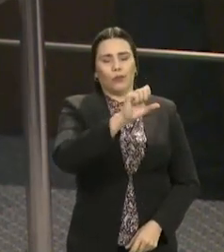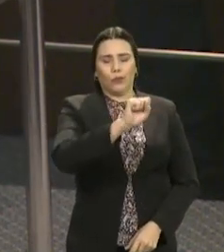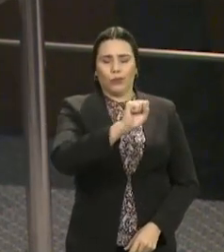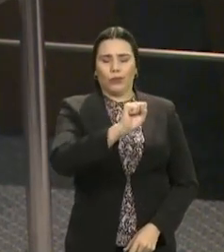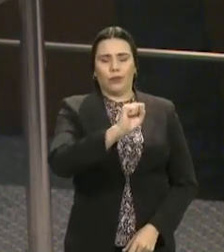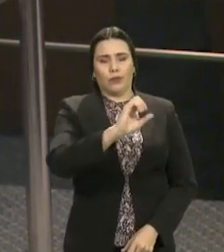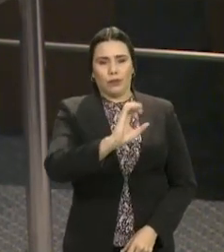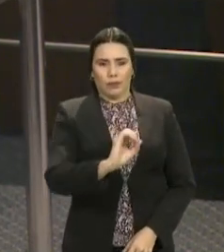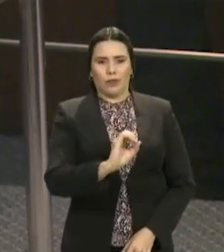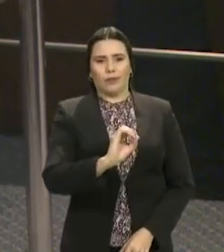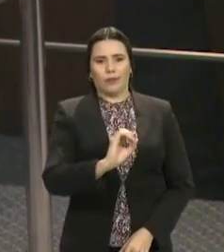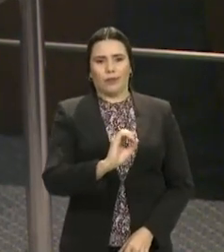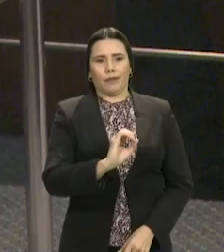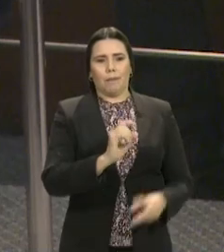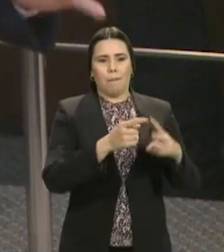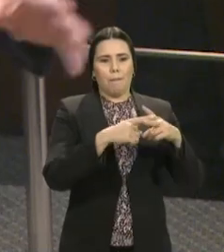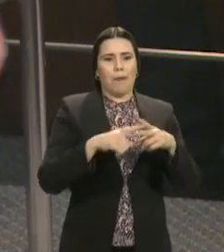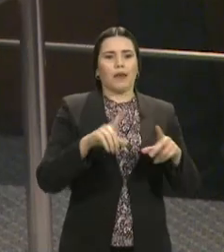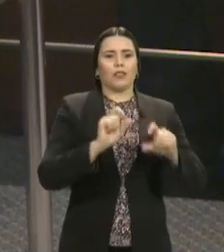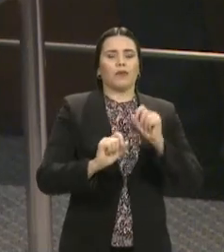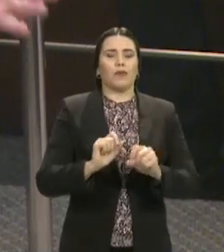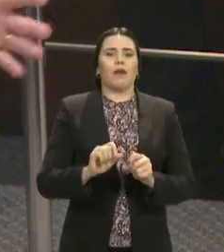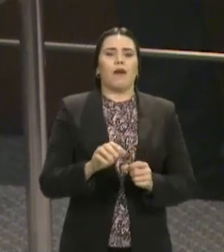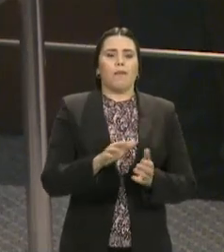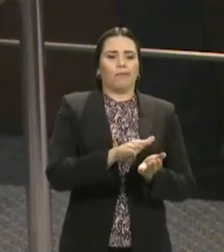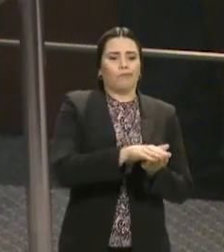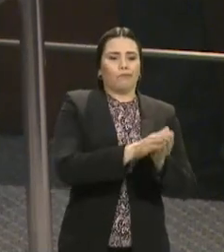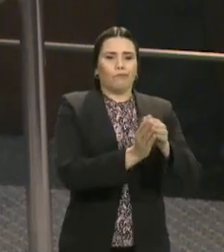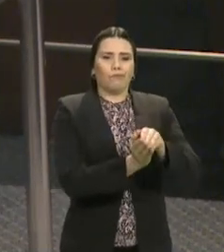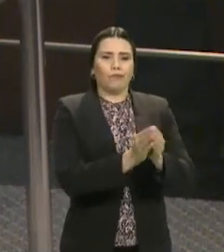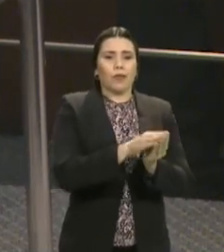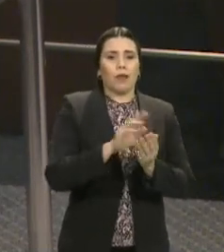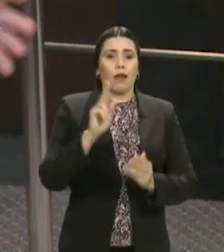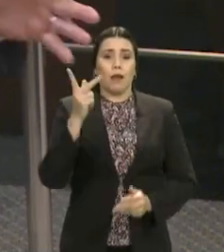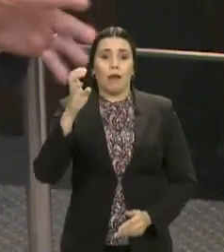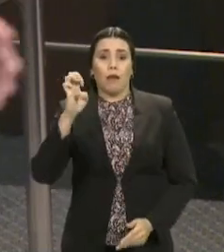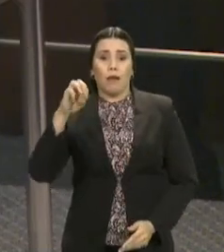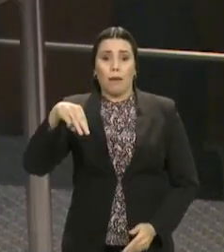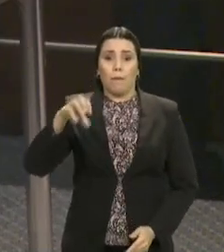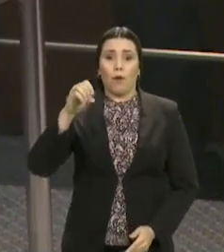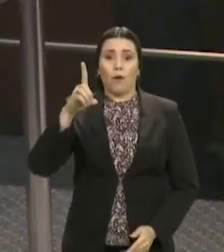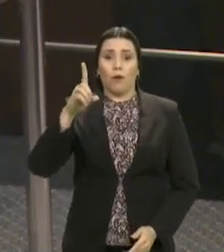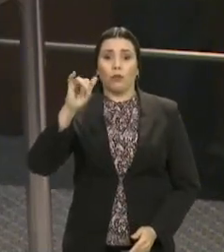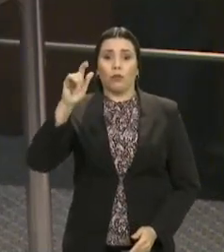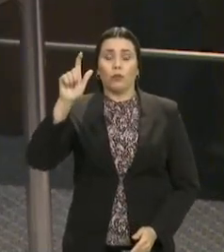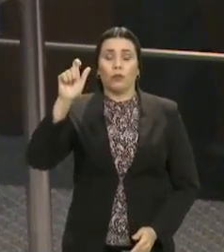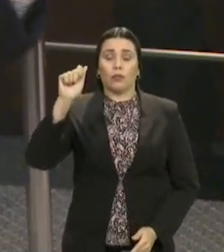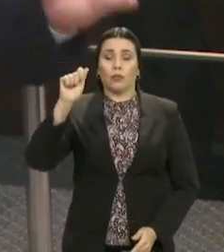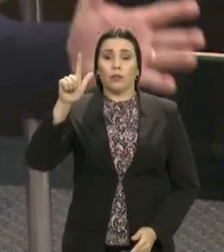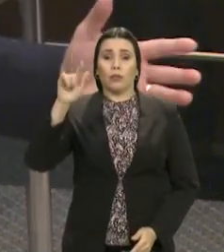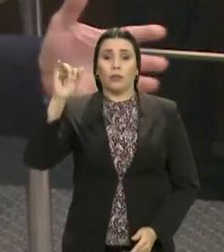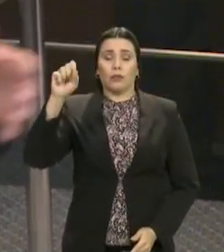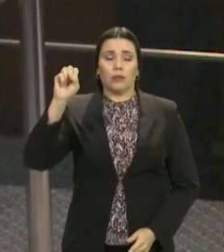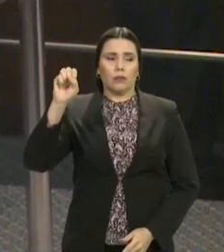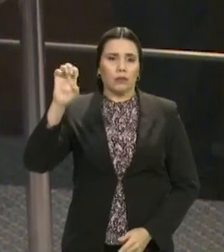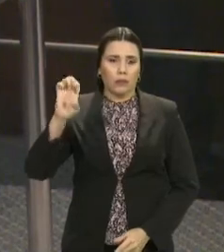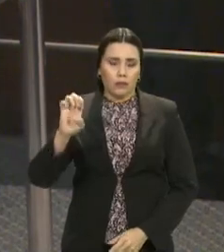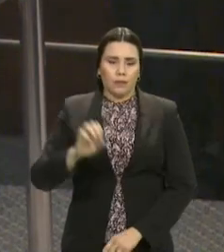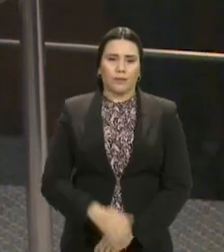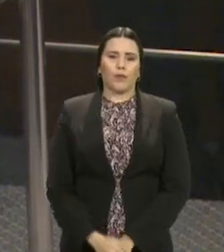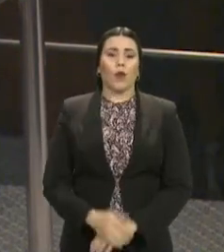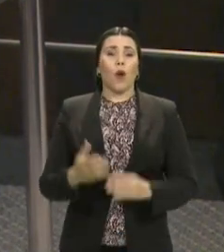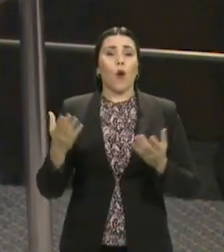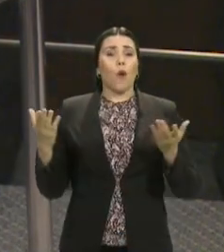caminho para fazer hemodiálise. E aí, assim foram, UTI, só tínhamos em São Luís, Coroatá e Presidente Dutra, hoje temos em todas as